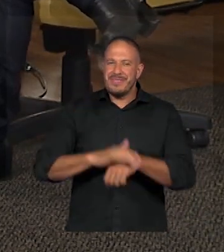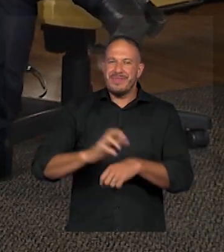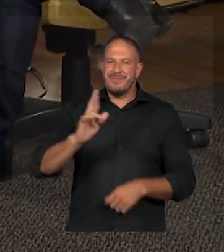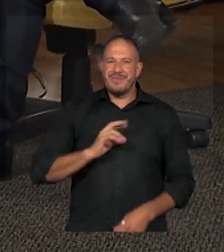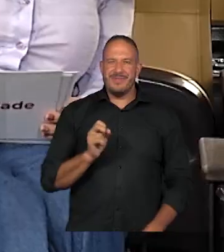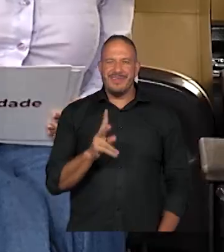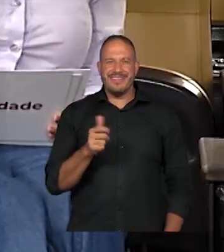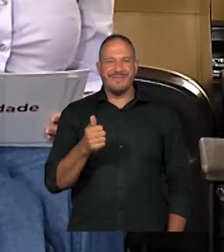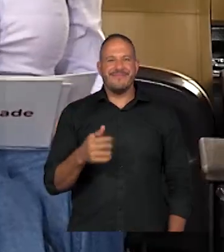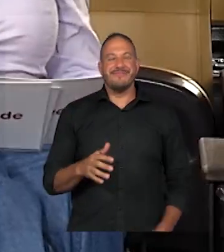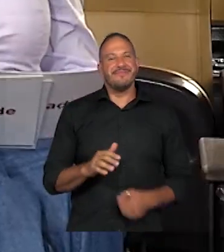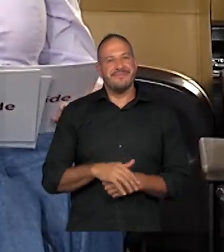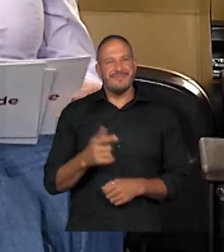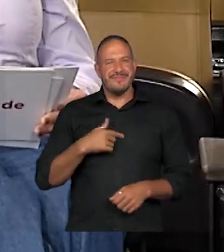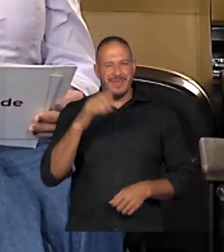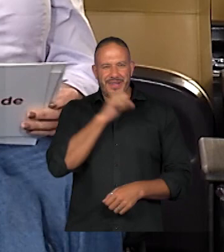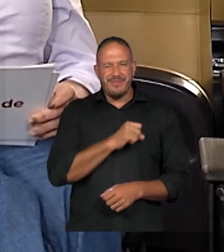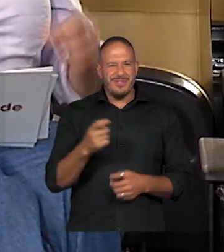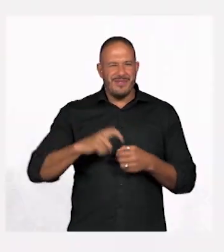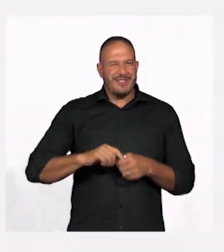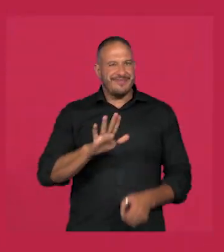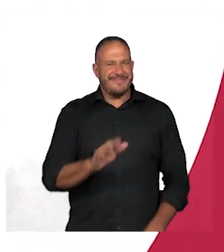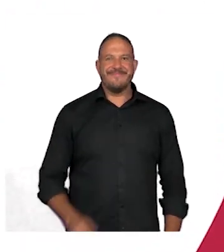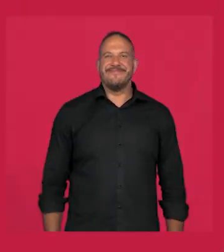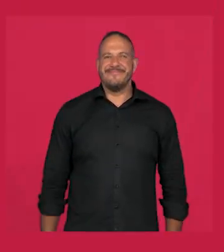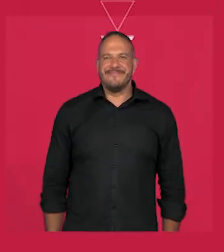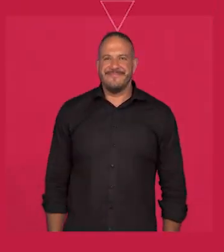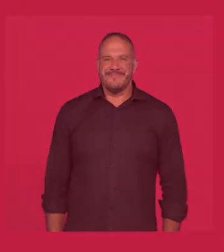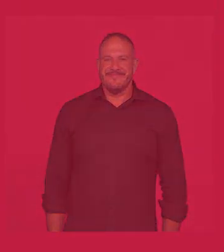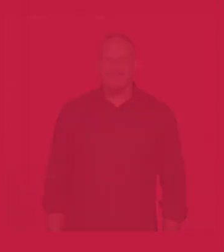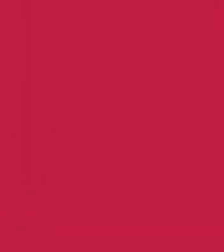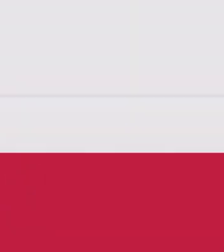Perfeito. Já voltamos.